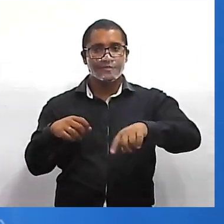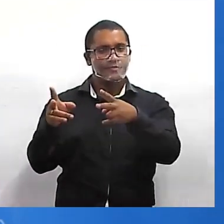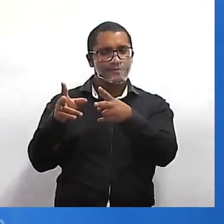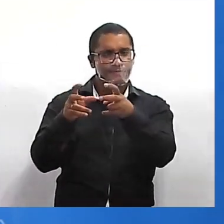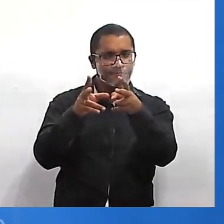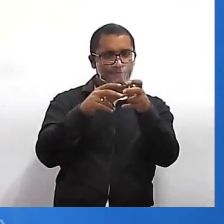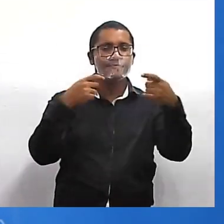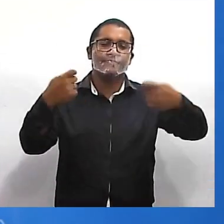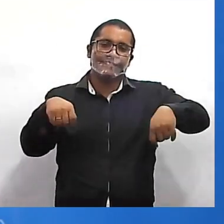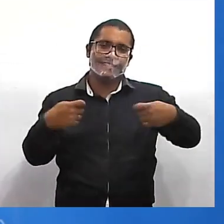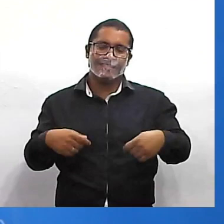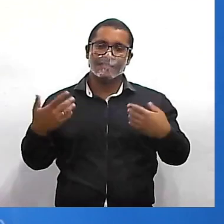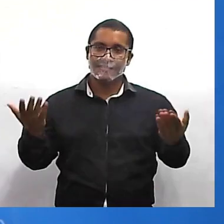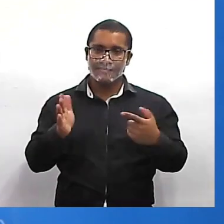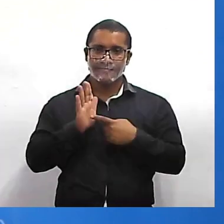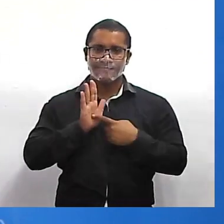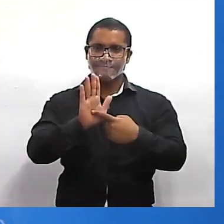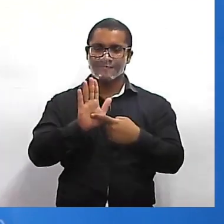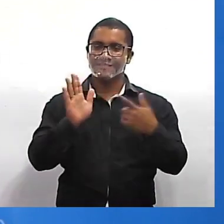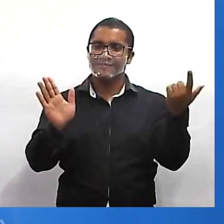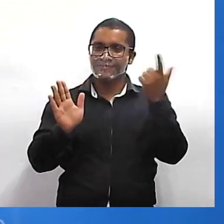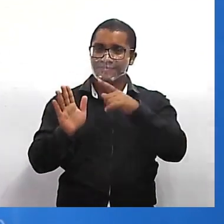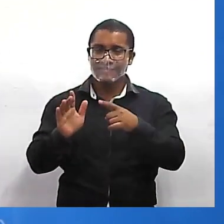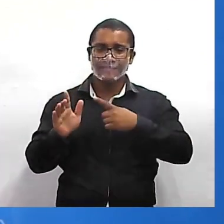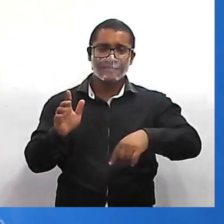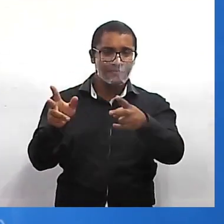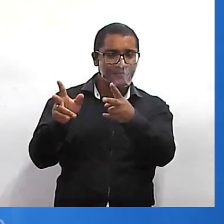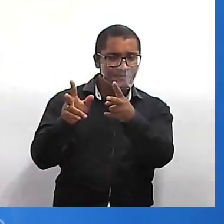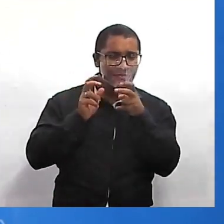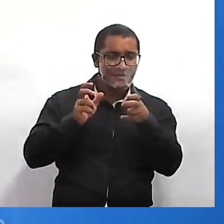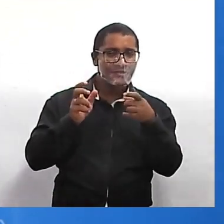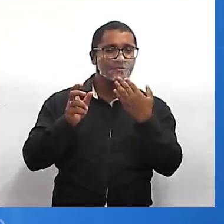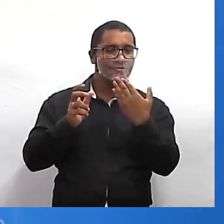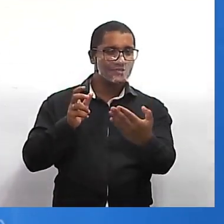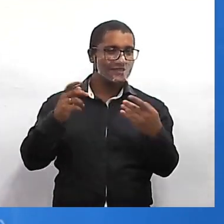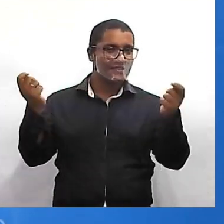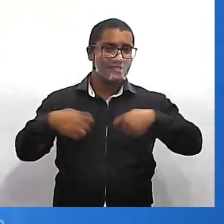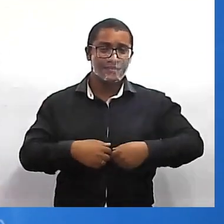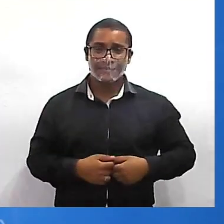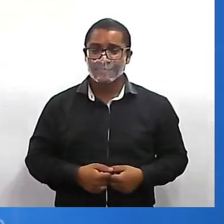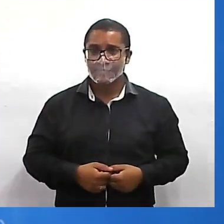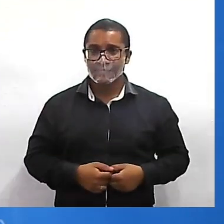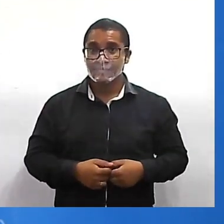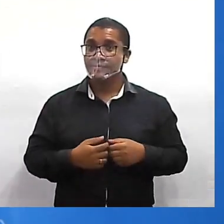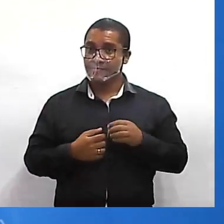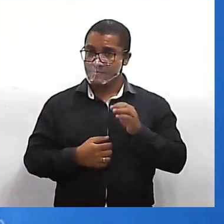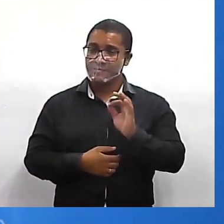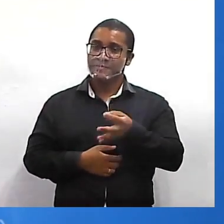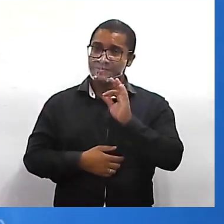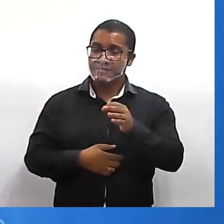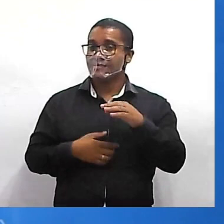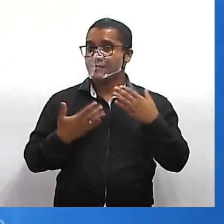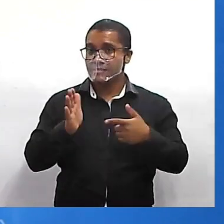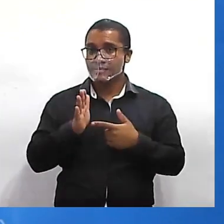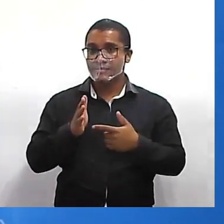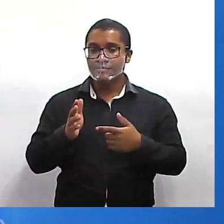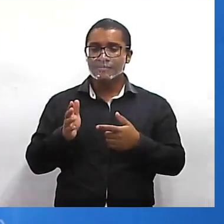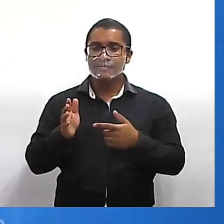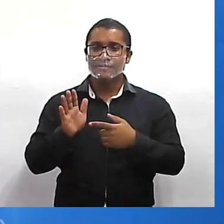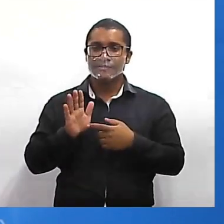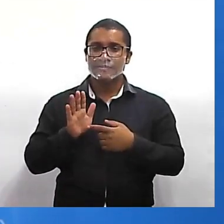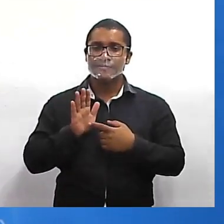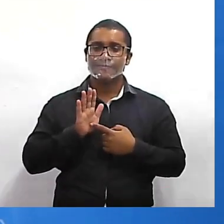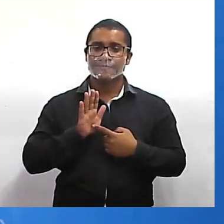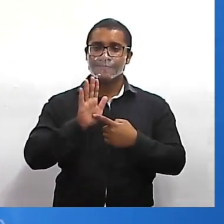Então esse protagonismo parte também disso, de enxergar oportunidades. Isso. Esse protagonismo que o André está falando